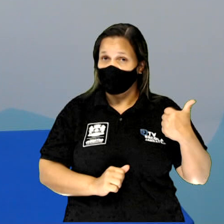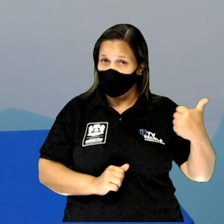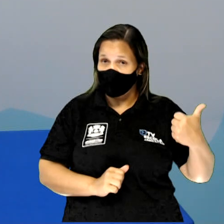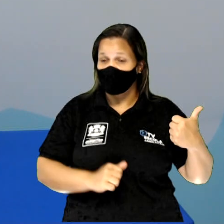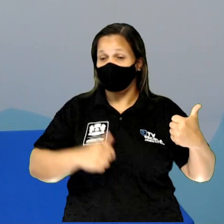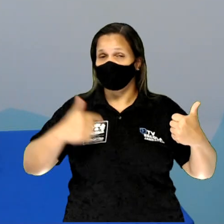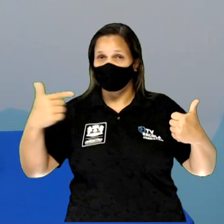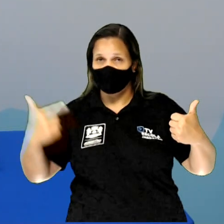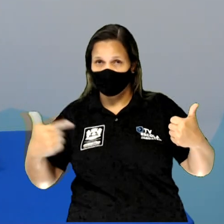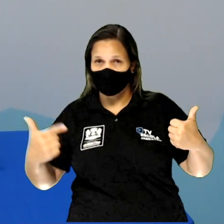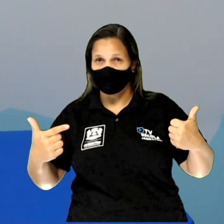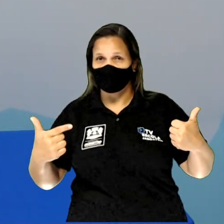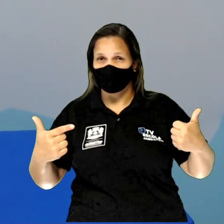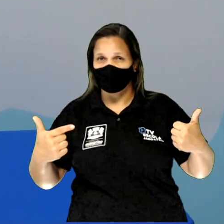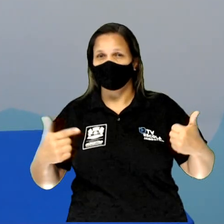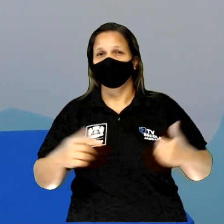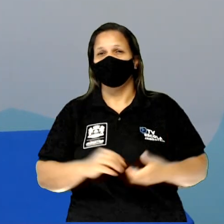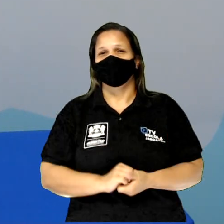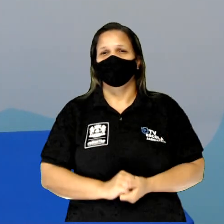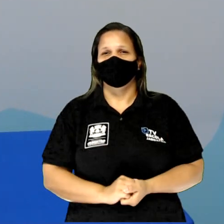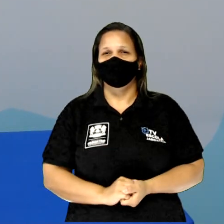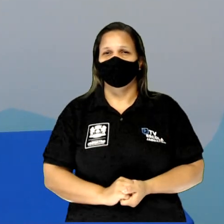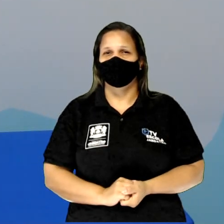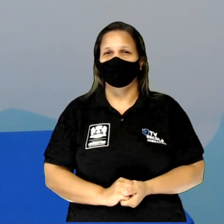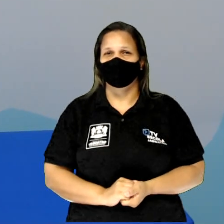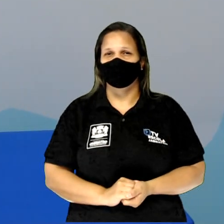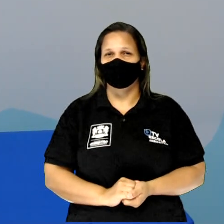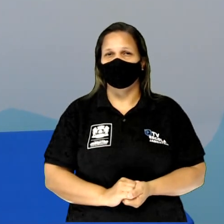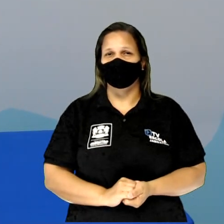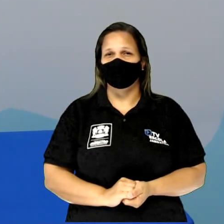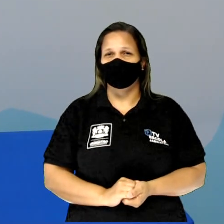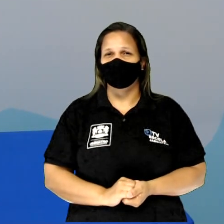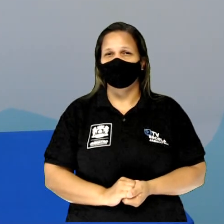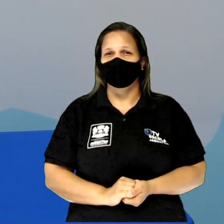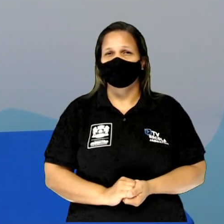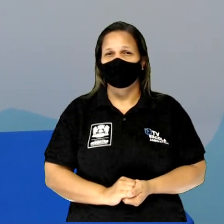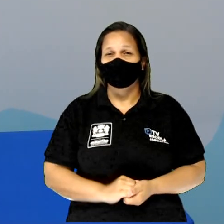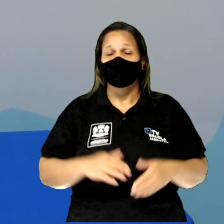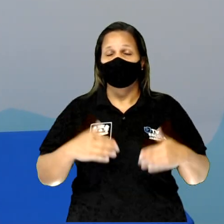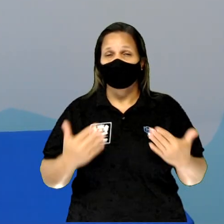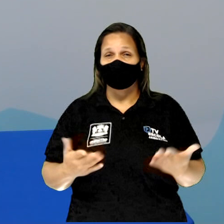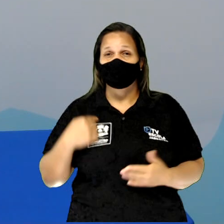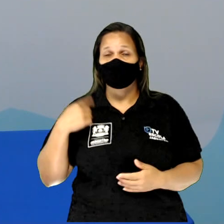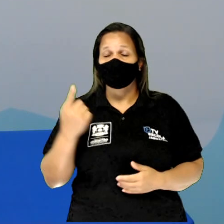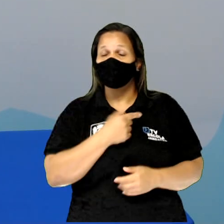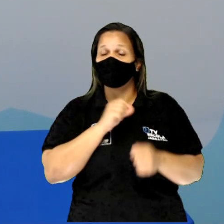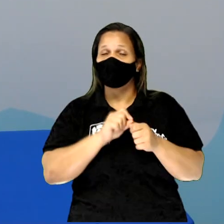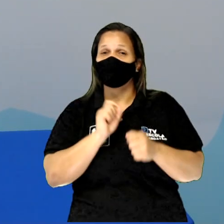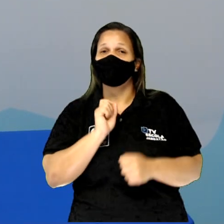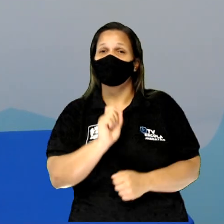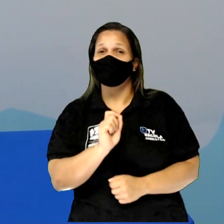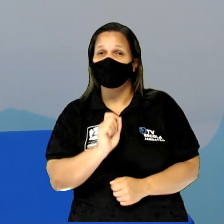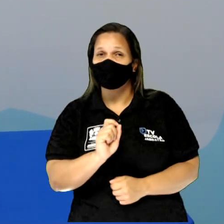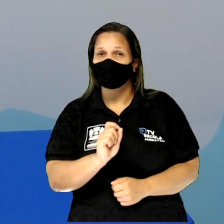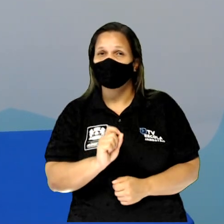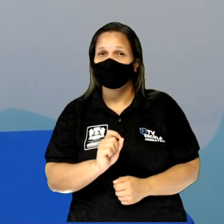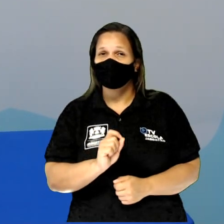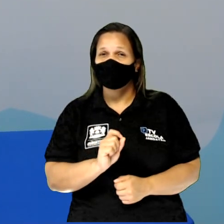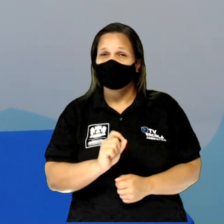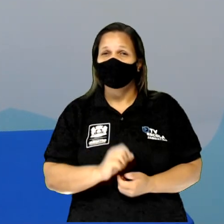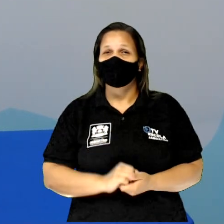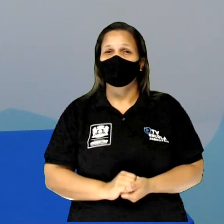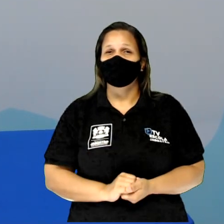o nosso multiplicador eu vou colocar aqui do outro lado e aí nós vamos fazer o seguinte este Vai